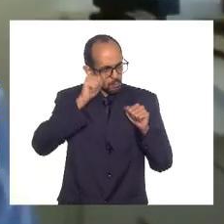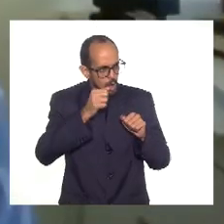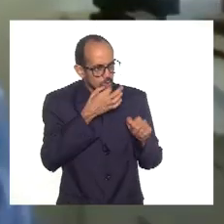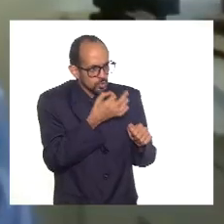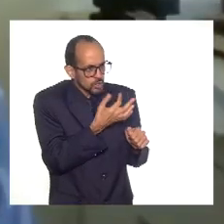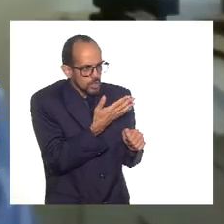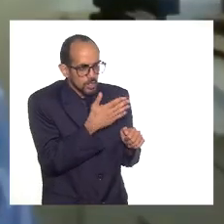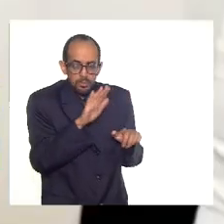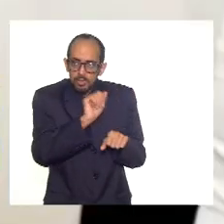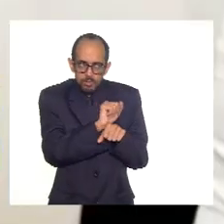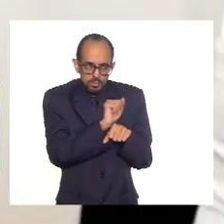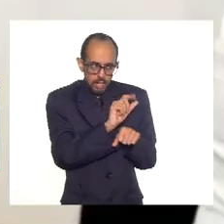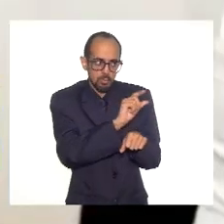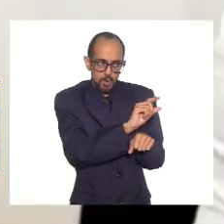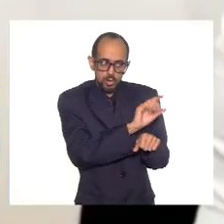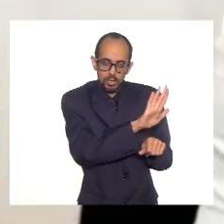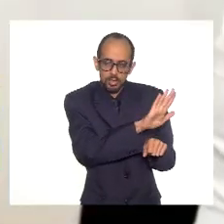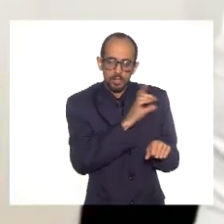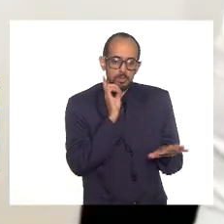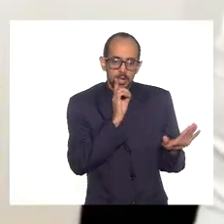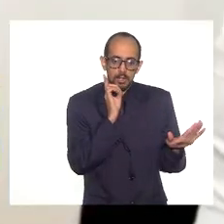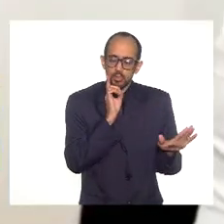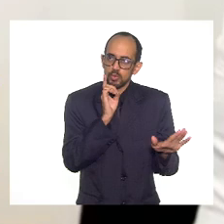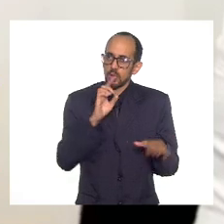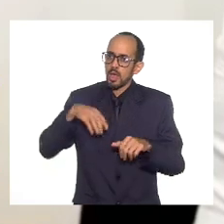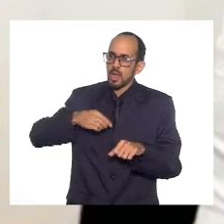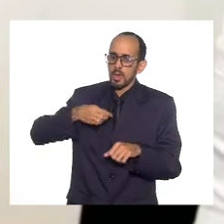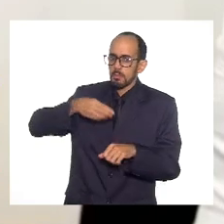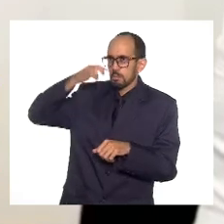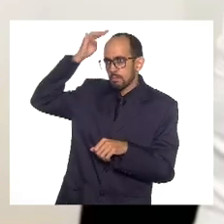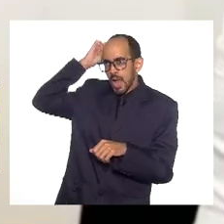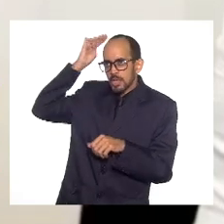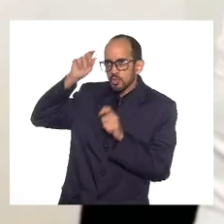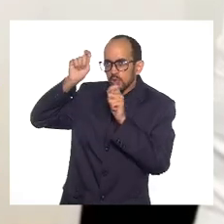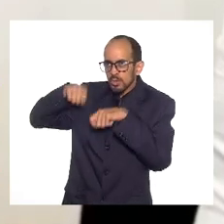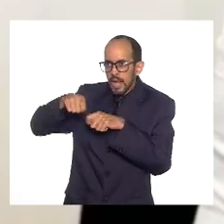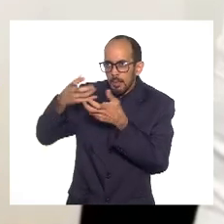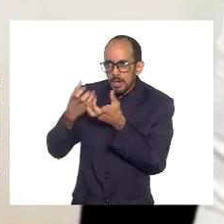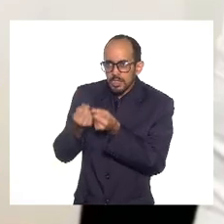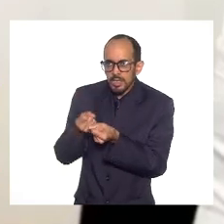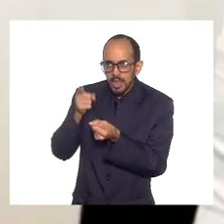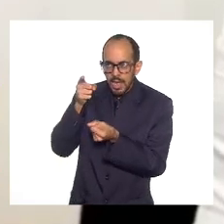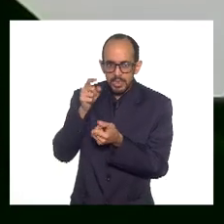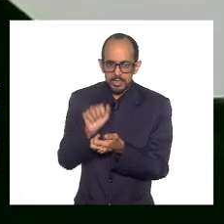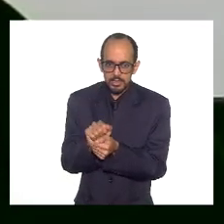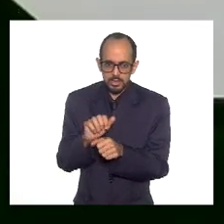Luiz. A gente poderia... Não pode acatar esse, o Márcio? E aí...